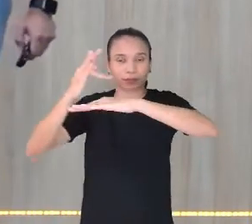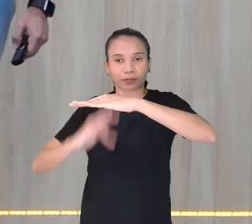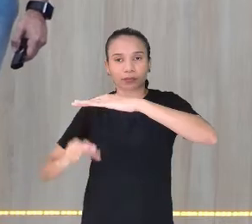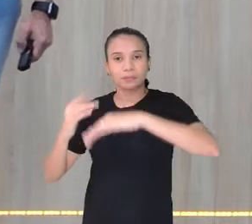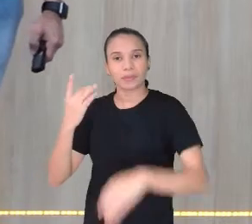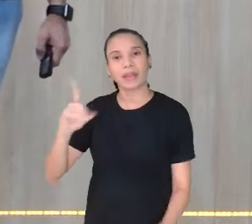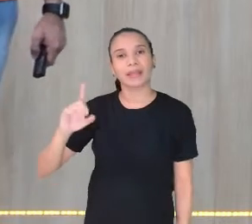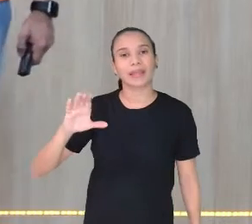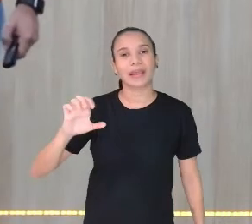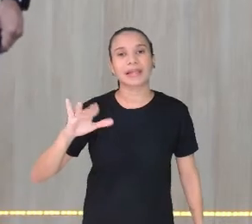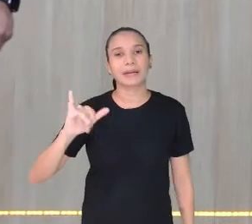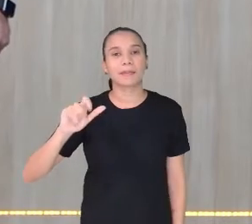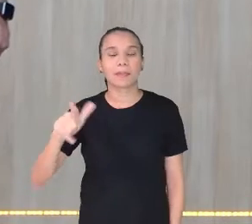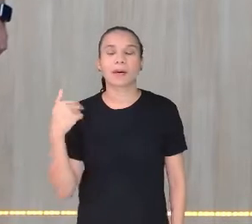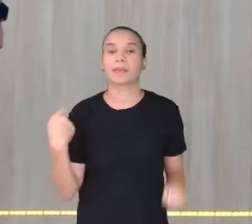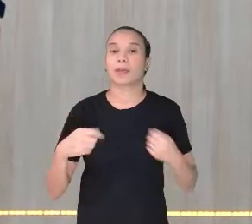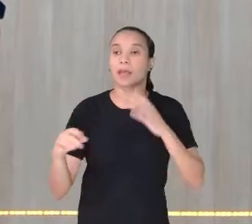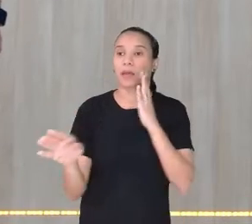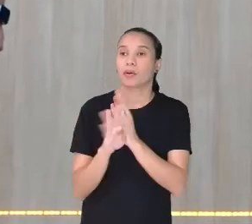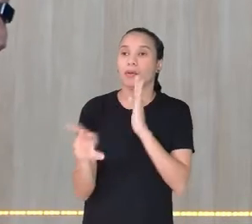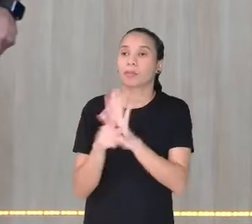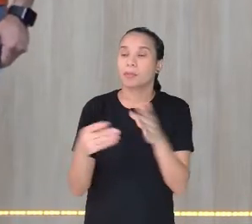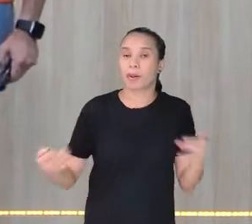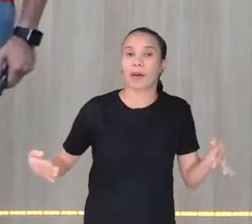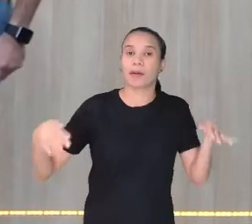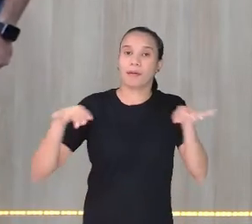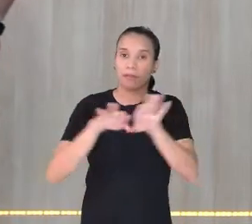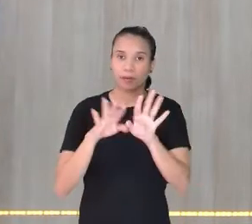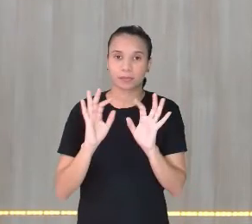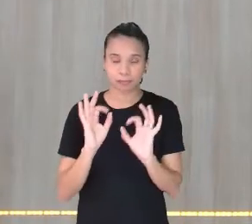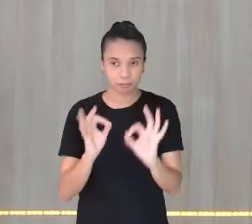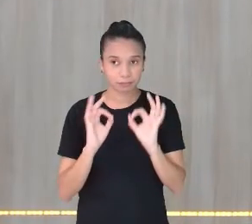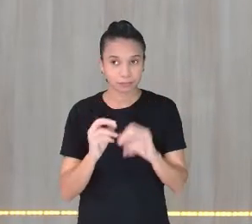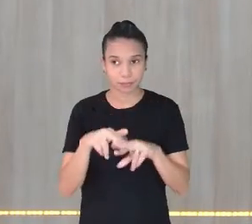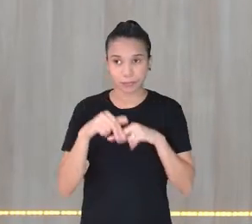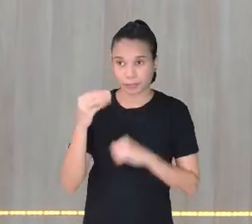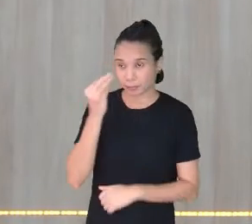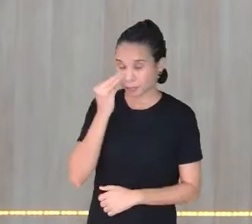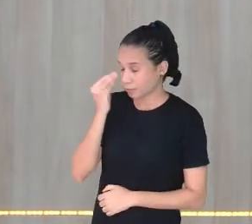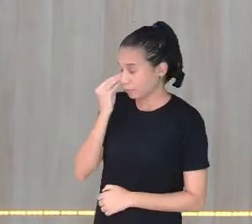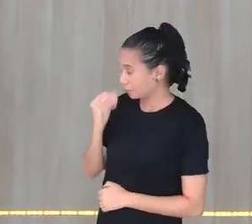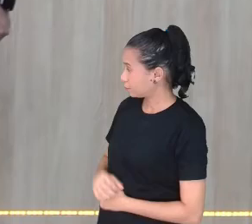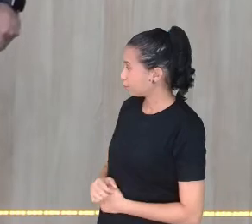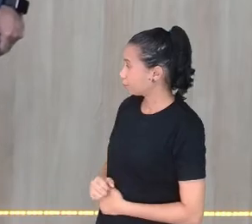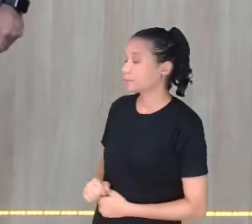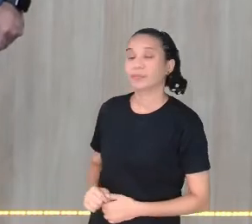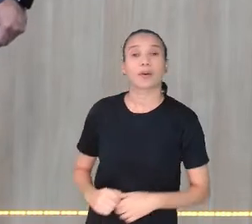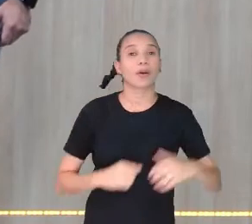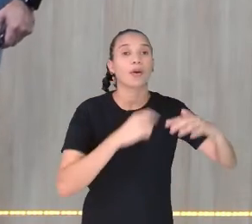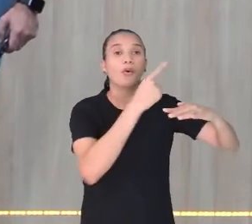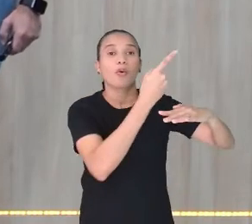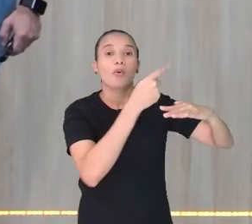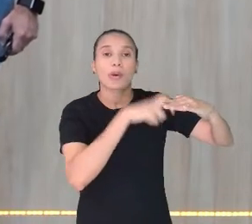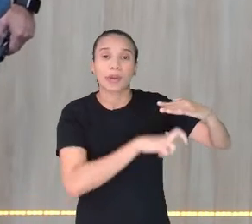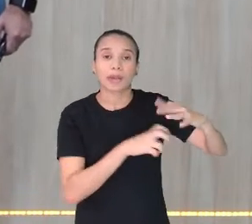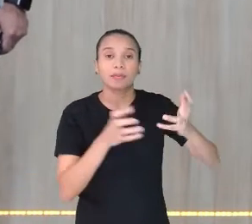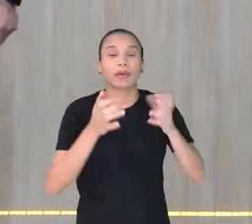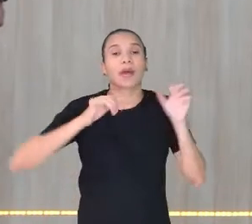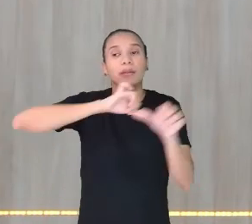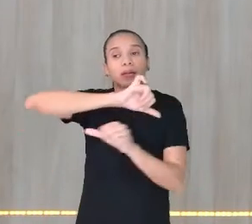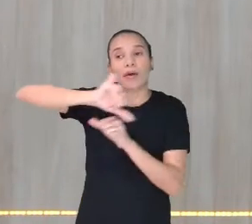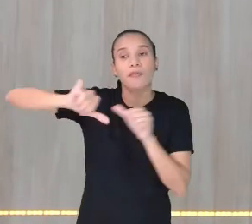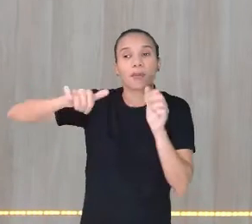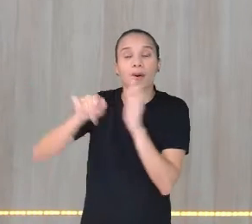a gente encontrar aí a sua fração equivalente, beleza? Então, observa aqui, eu tenho 1/5 e quero transformar